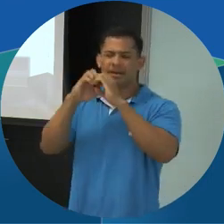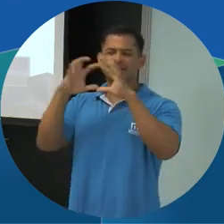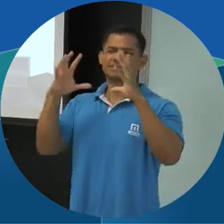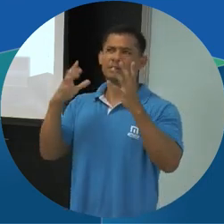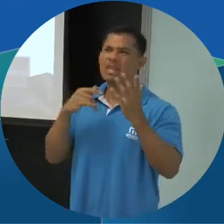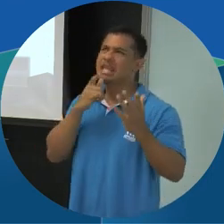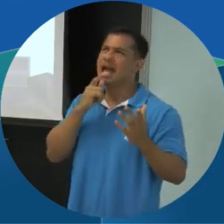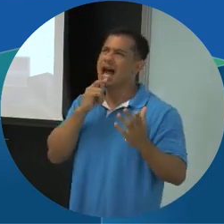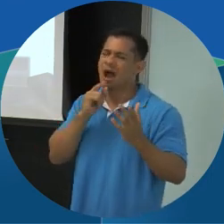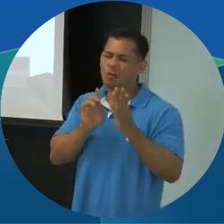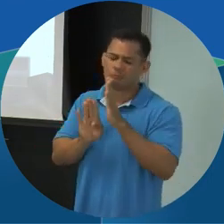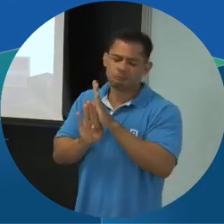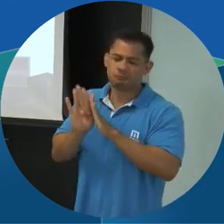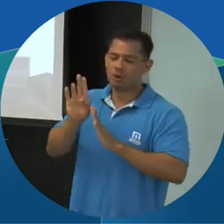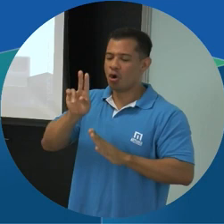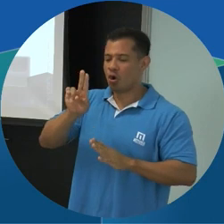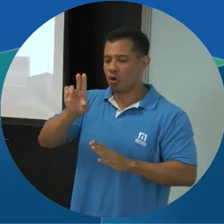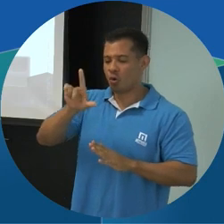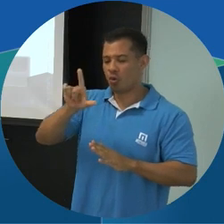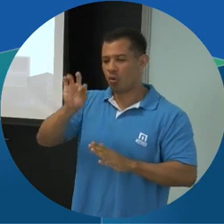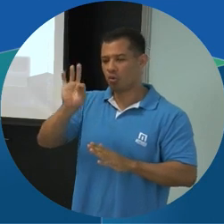a ultra alta pressão?